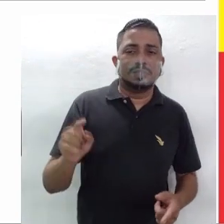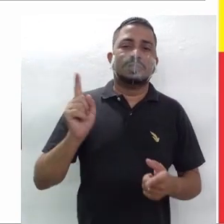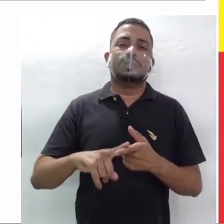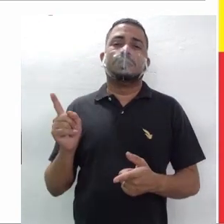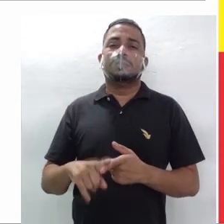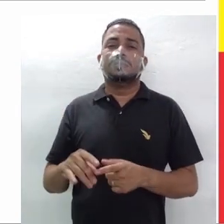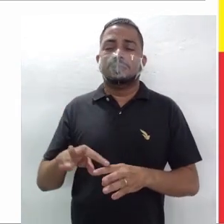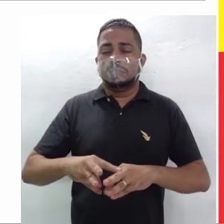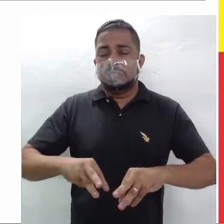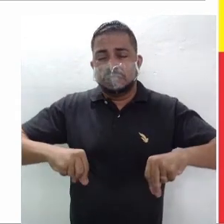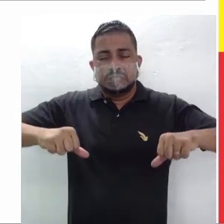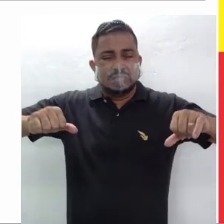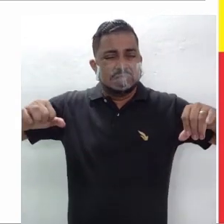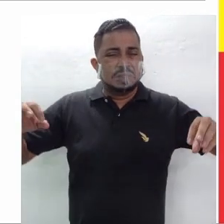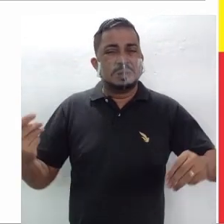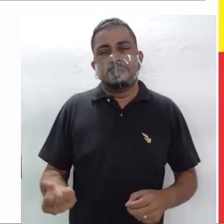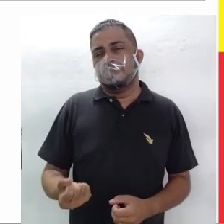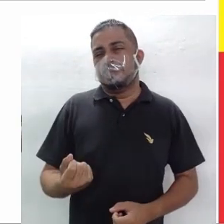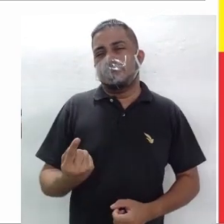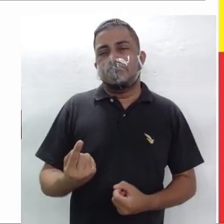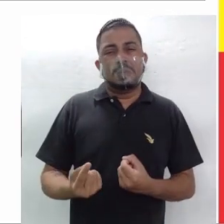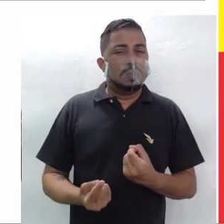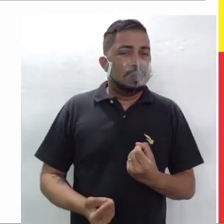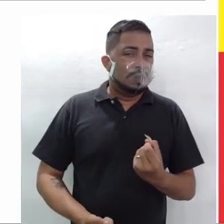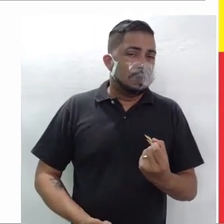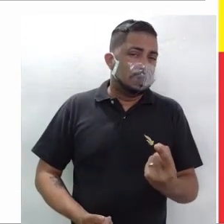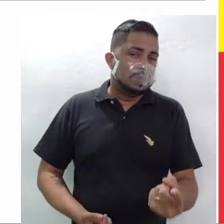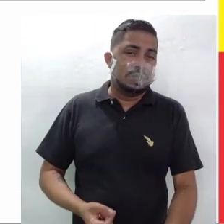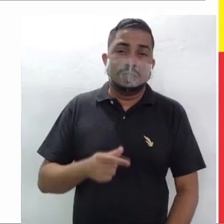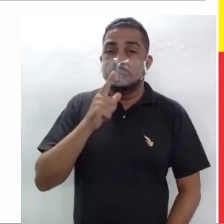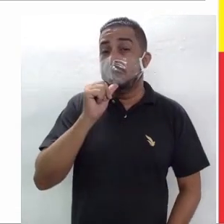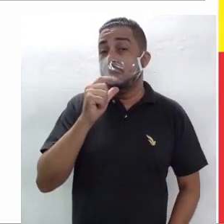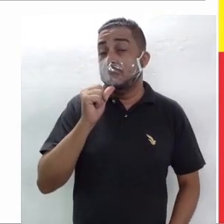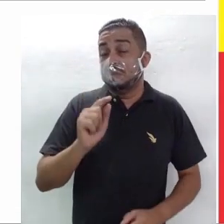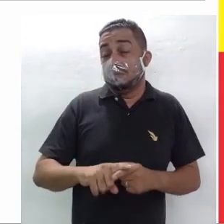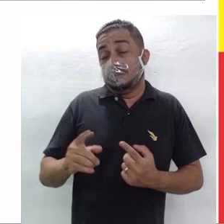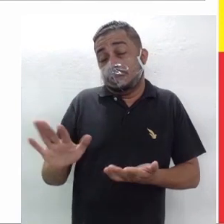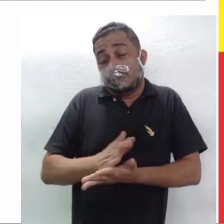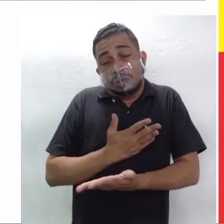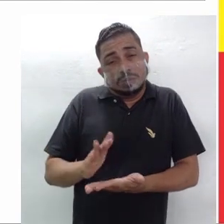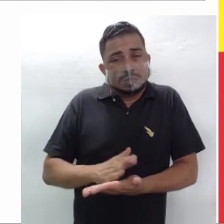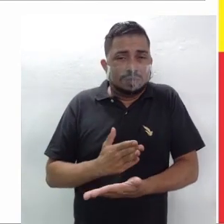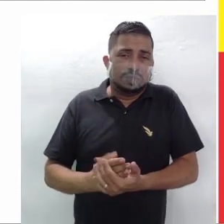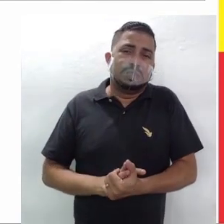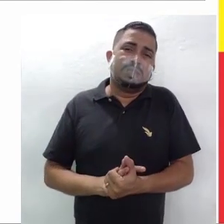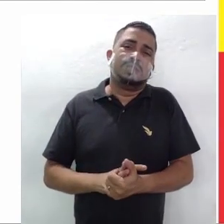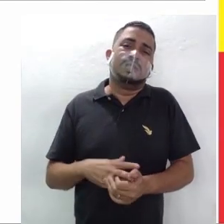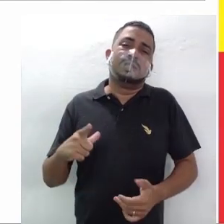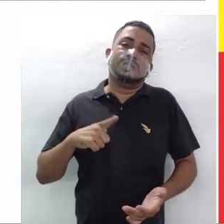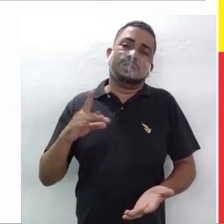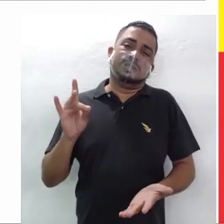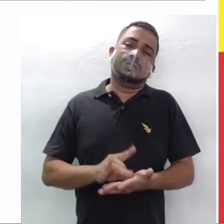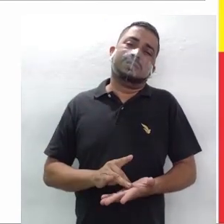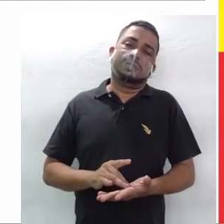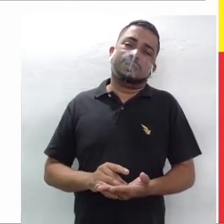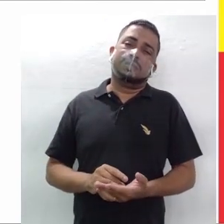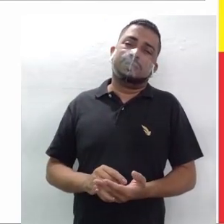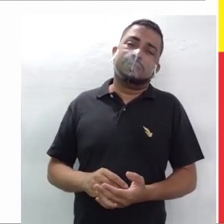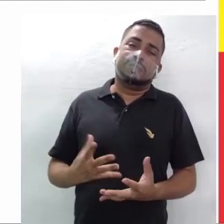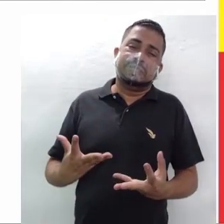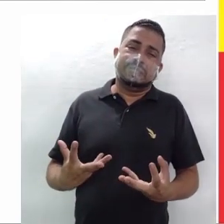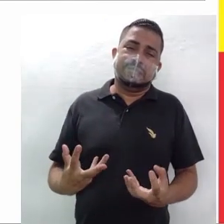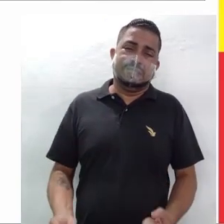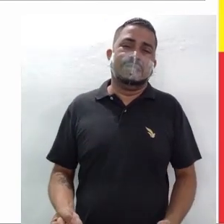os desertos que recebem bem pouca água ao longo do ano, e alguns deles têm, na realidade,